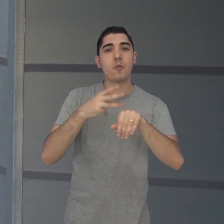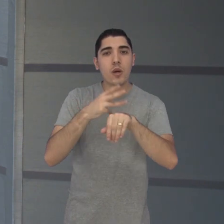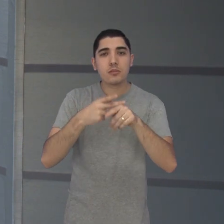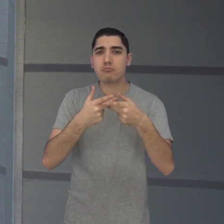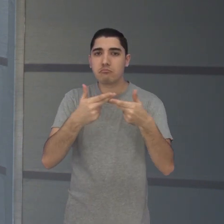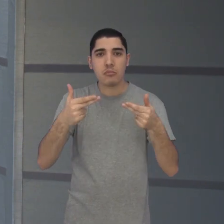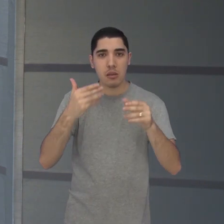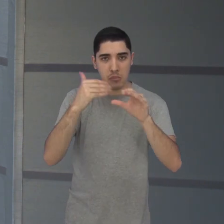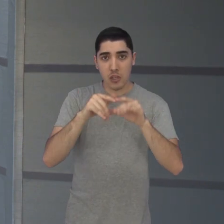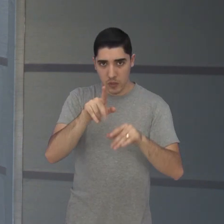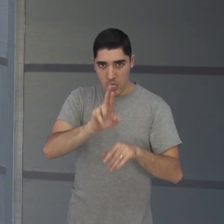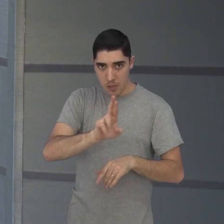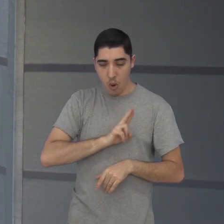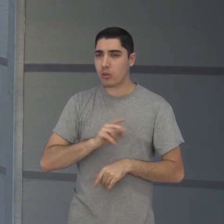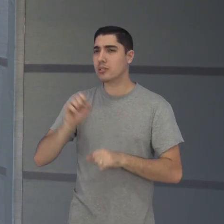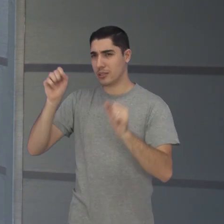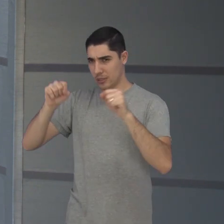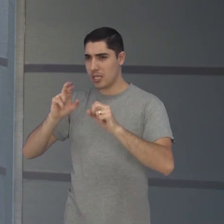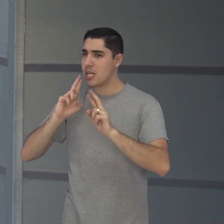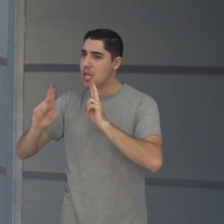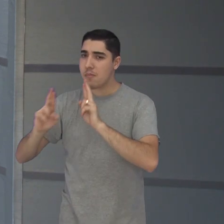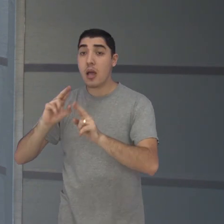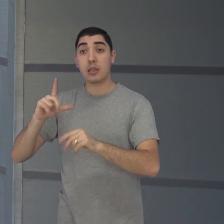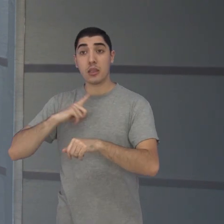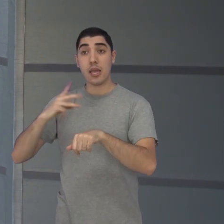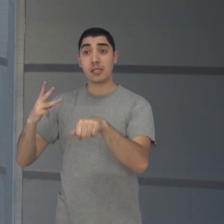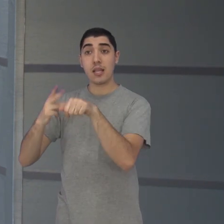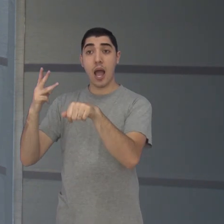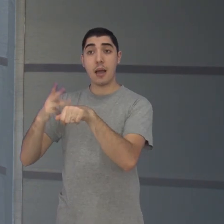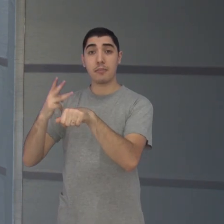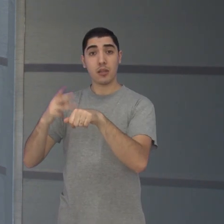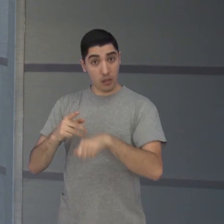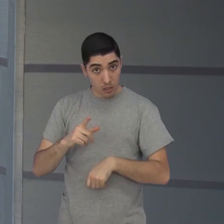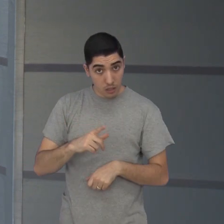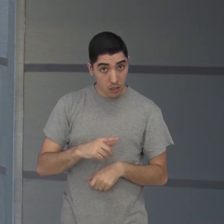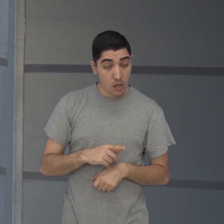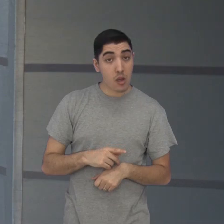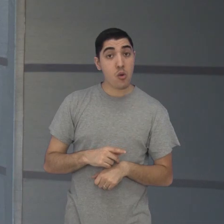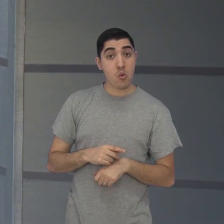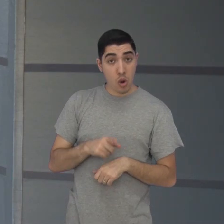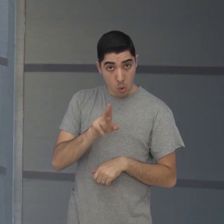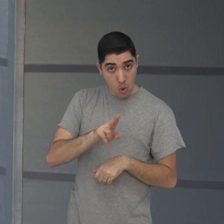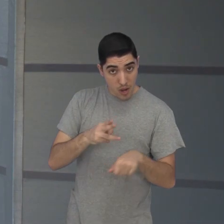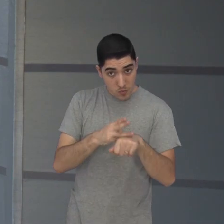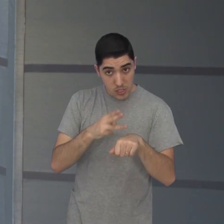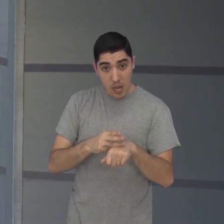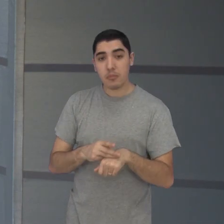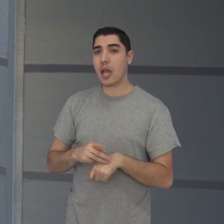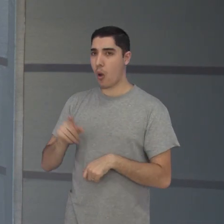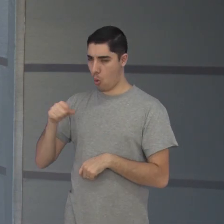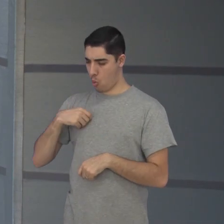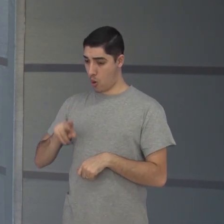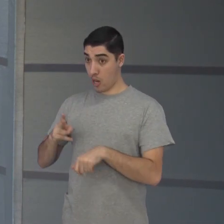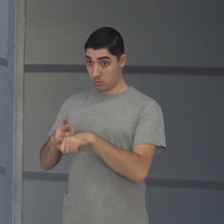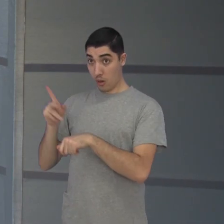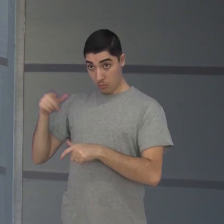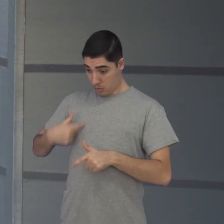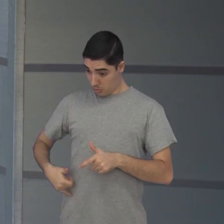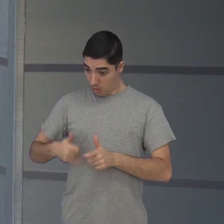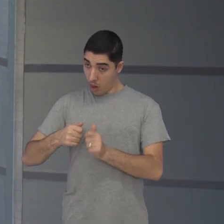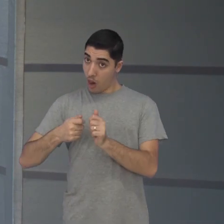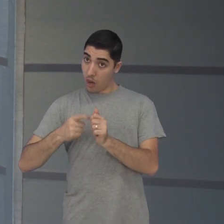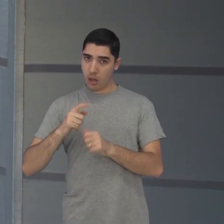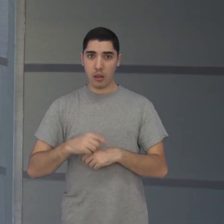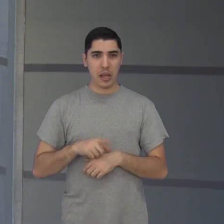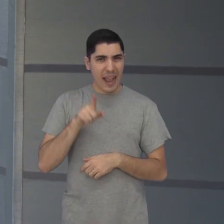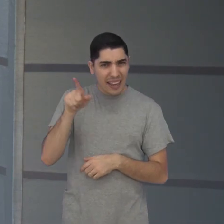vídeo, você responde o pessoal. Eu respondo. Tem até uma detalhe do Zap Zap. Você usa o Zap Zap? Opa! Esse aí Funciona na roça o Zap Aquele Zap? celular